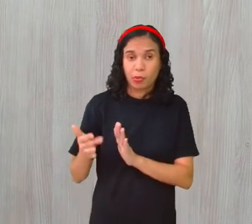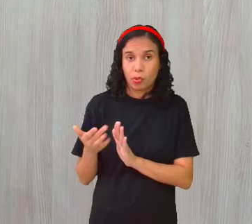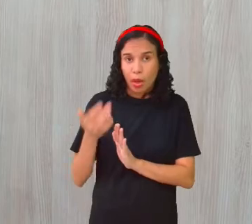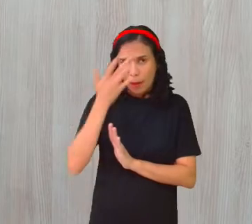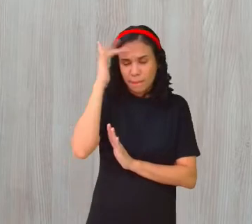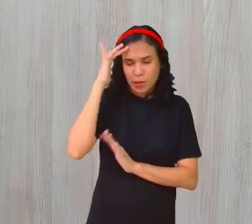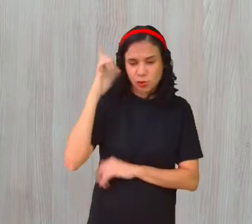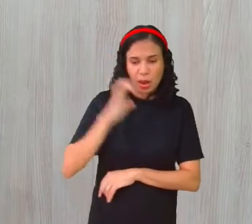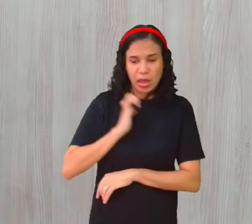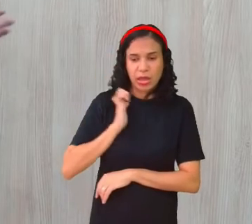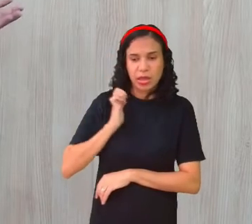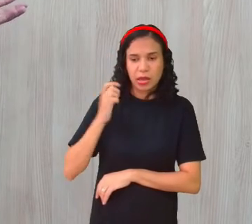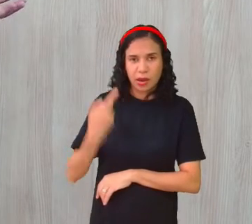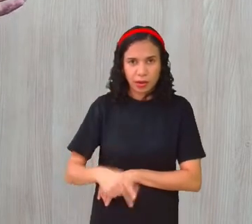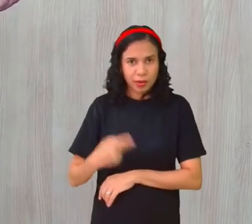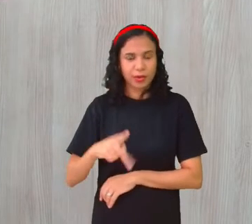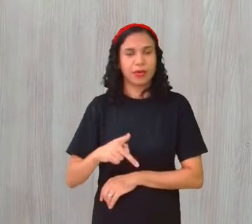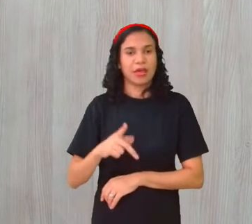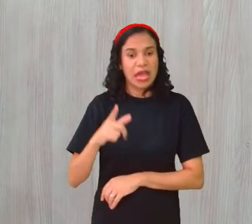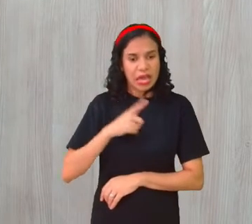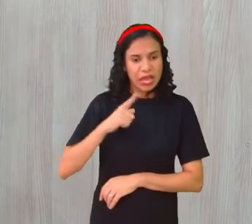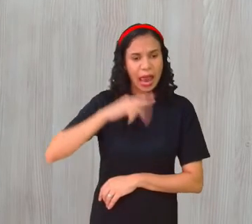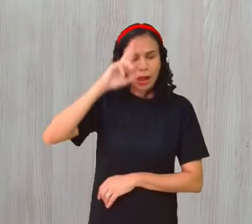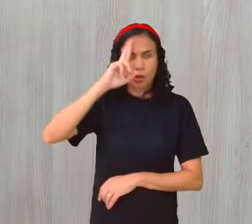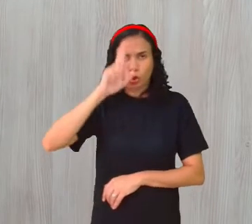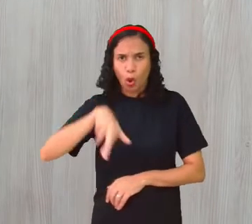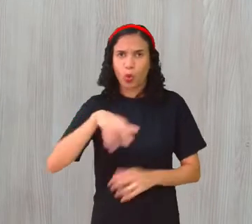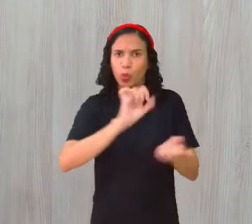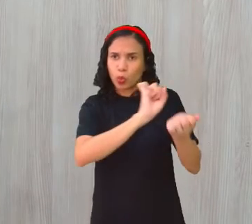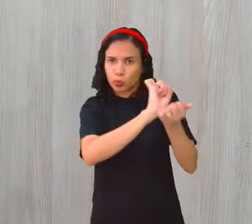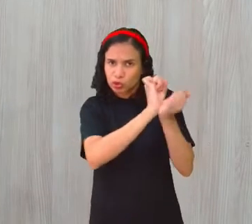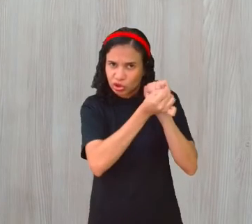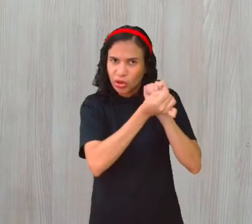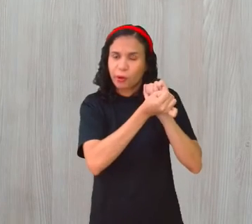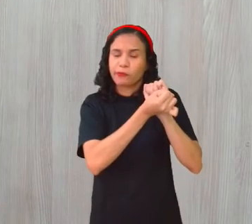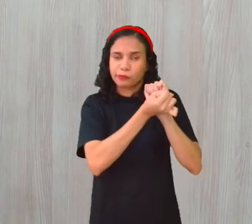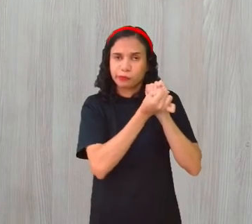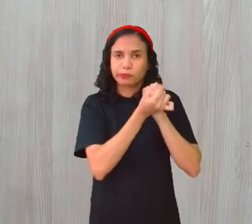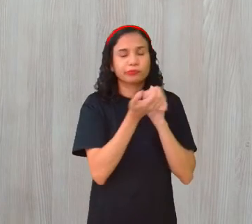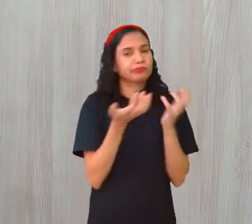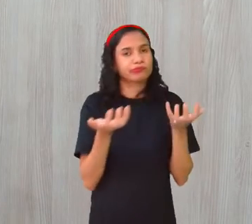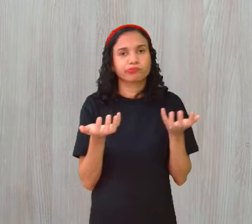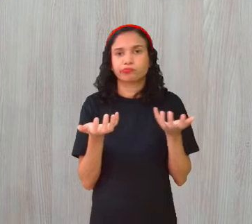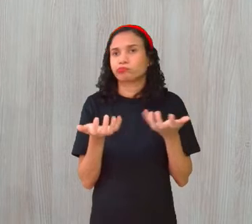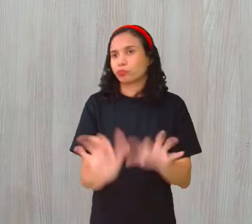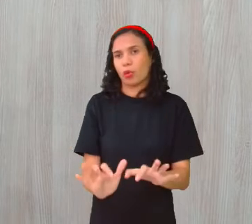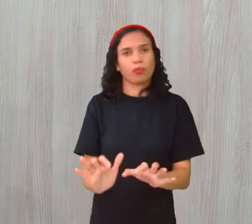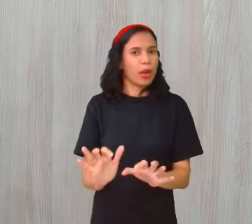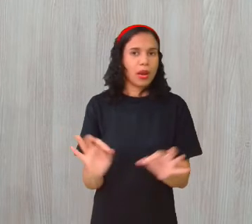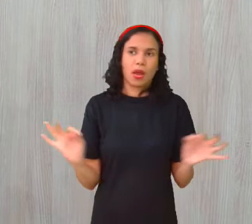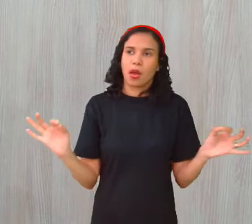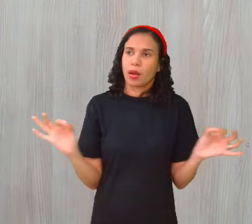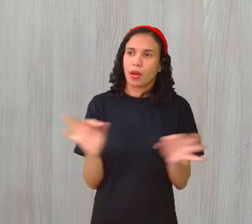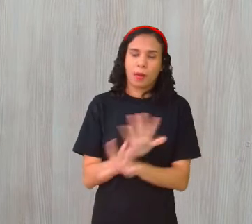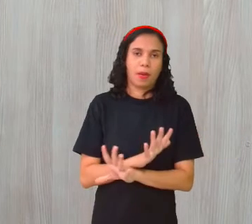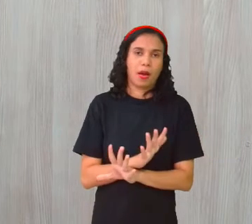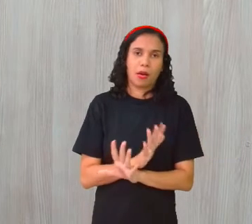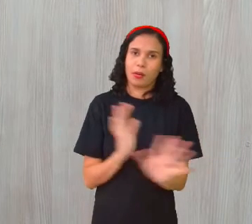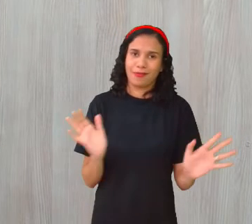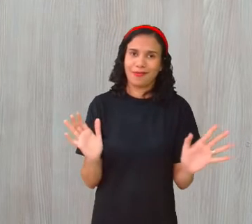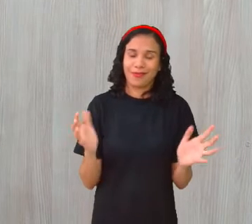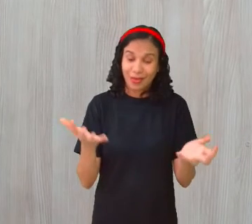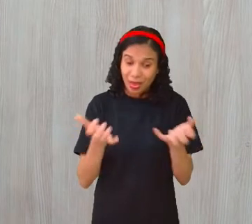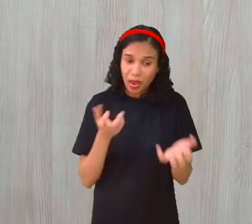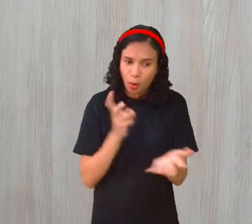escravocrata, né? Escravocrata quase que não sai, olha para isso, não queria de forma alguma abrir mão